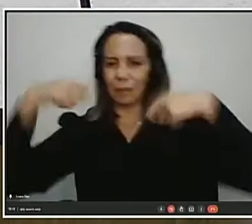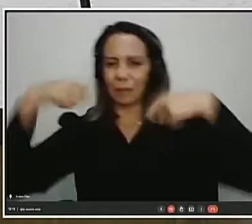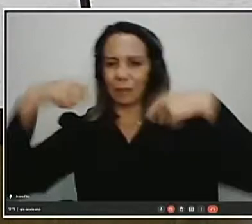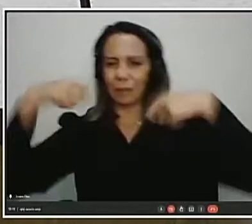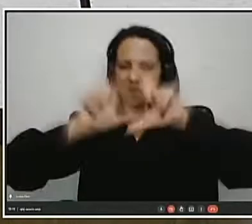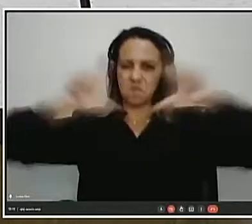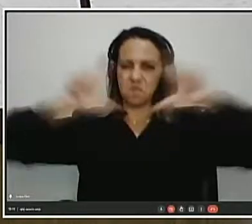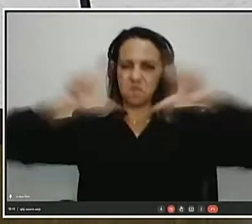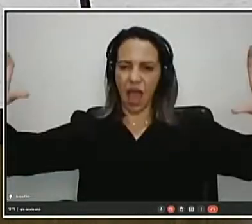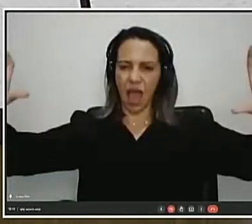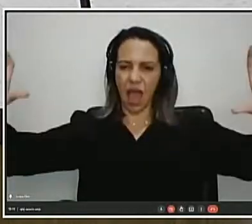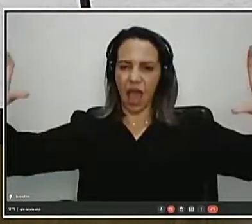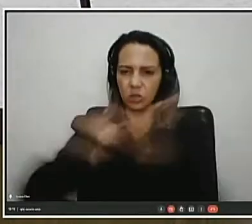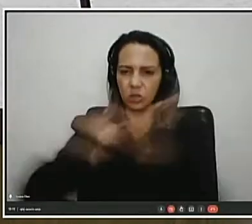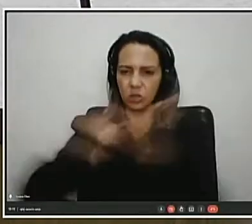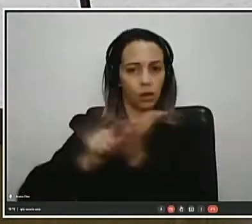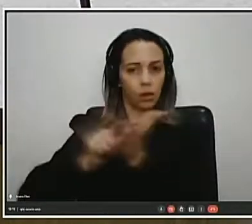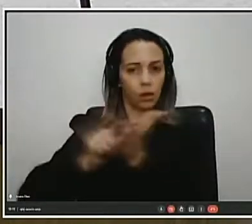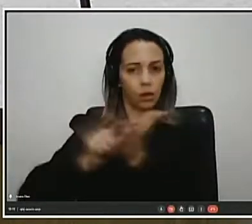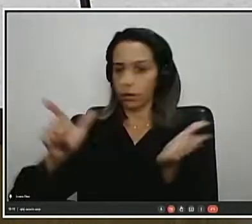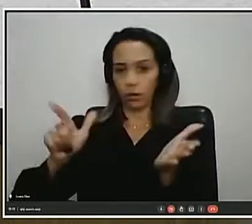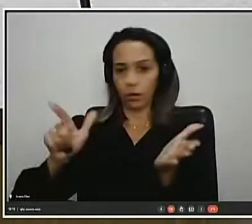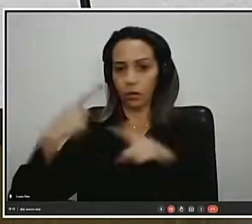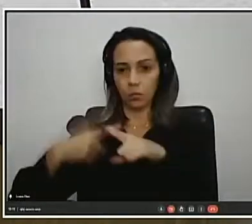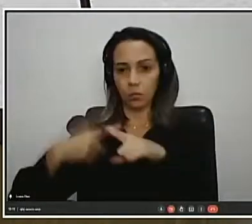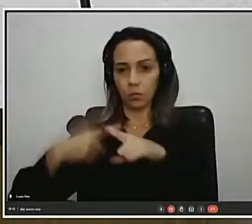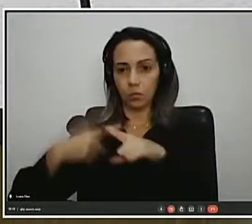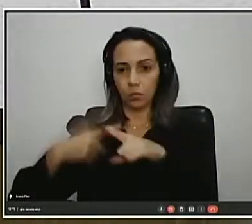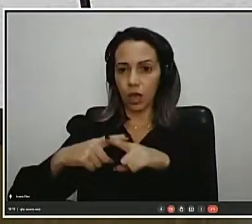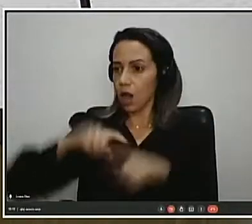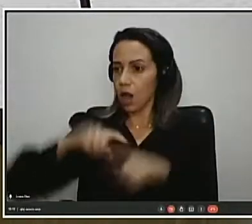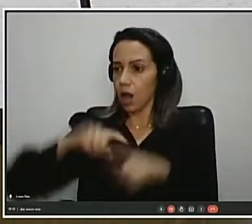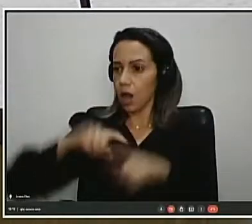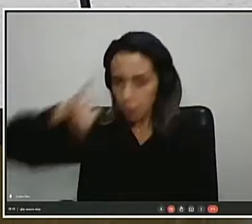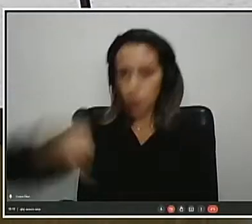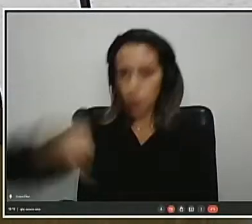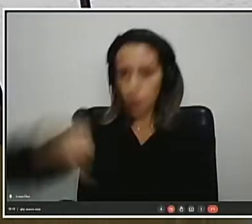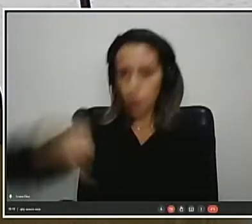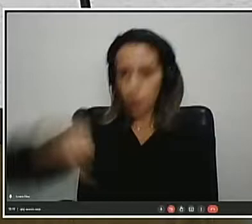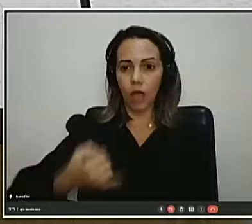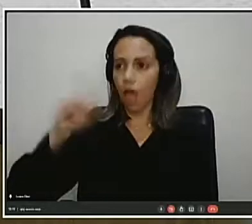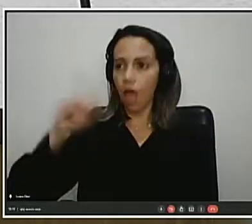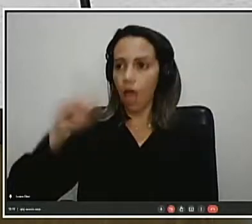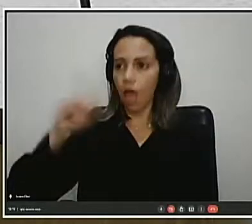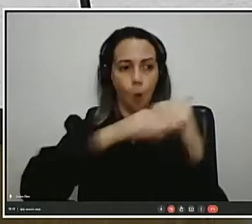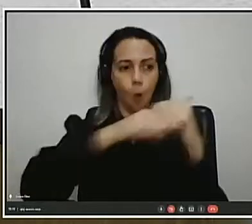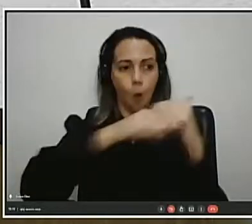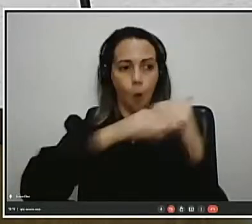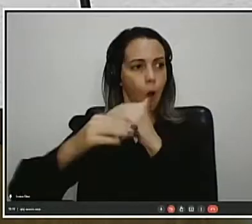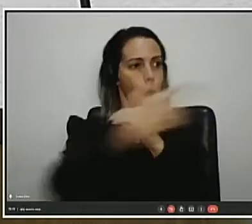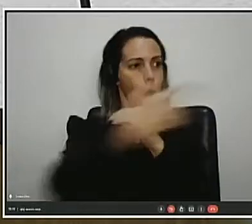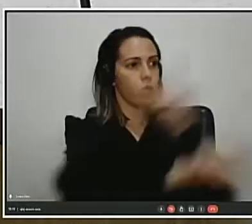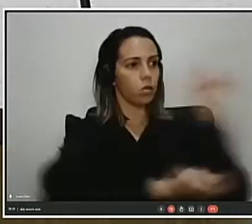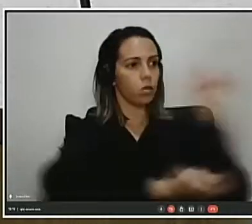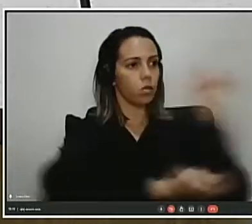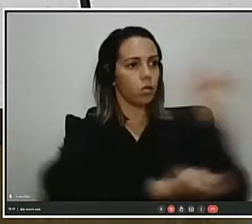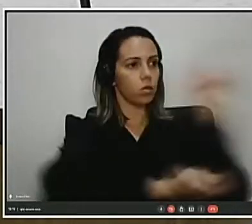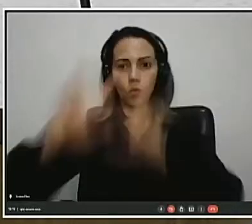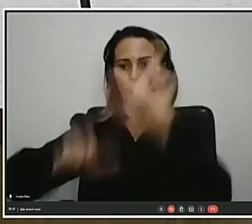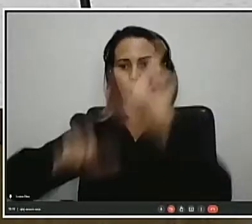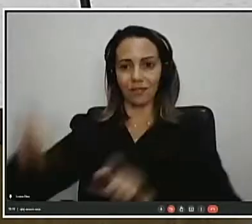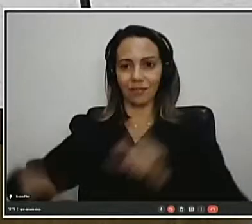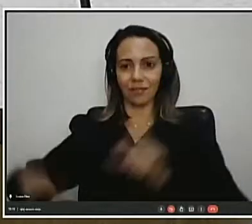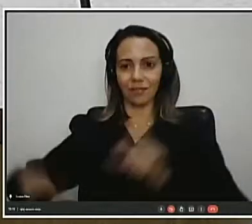sejam as mesmas para todos e todas e seus direitos assegurados. Trabalhamos para que esses exemplos sejam